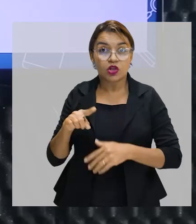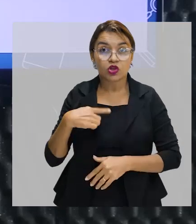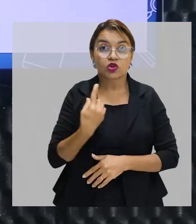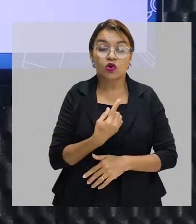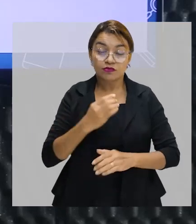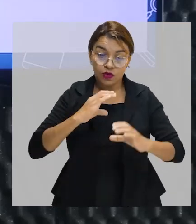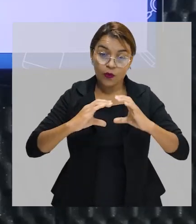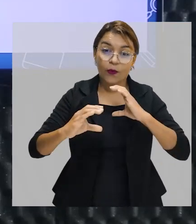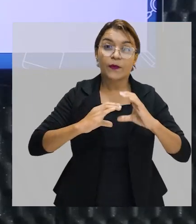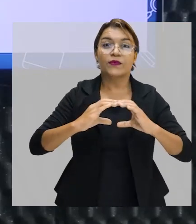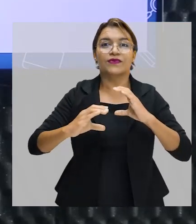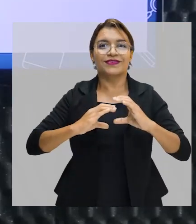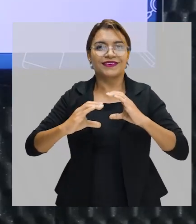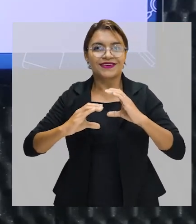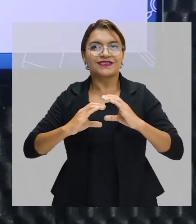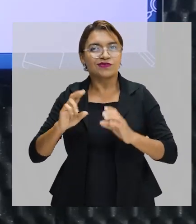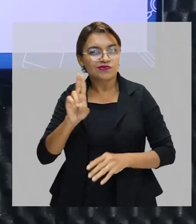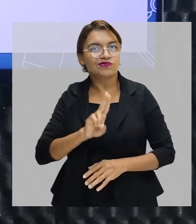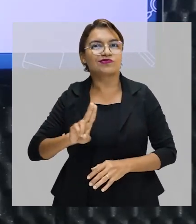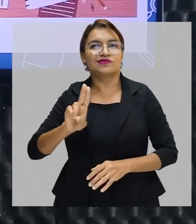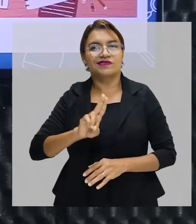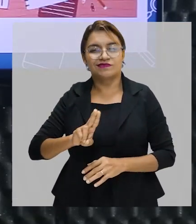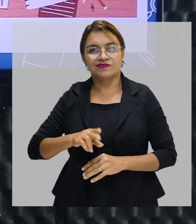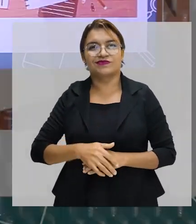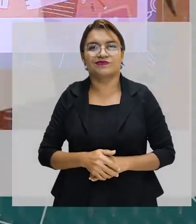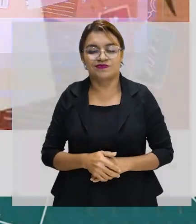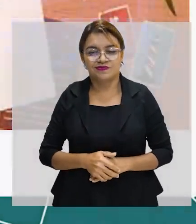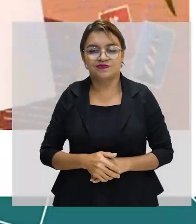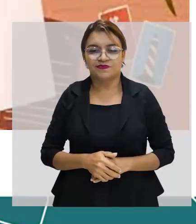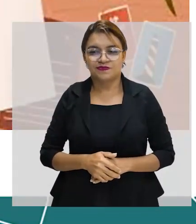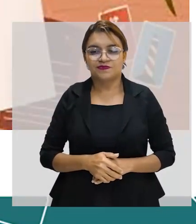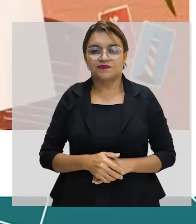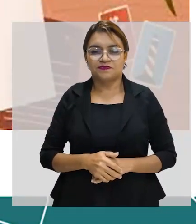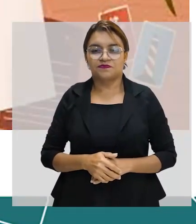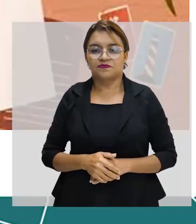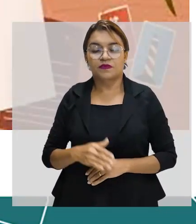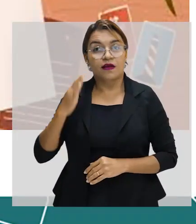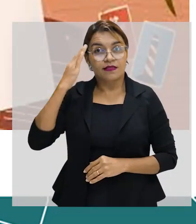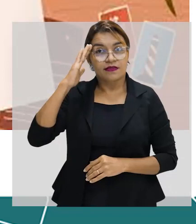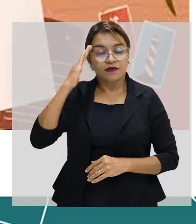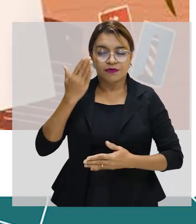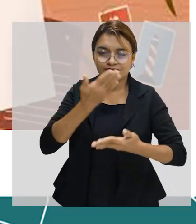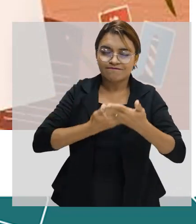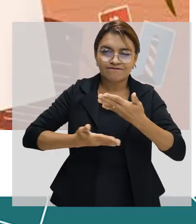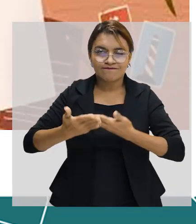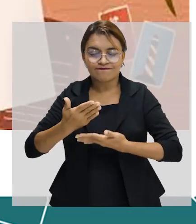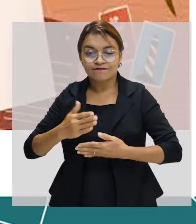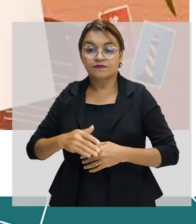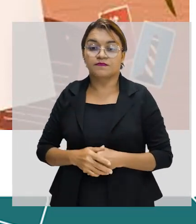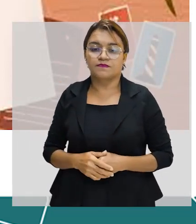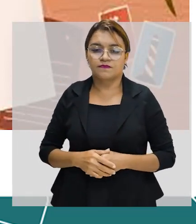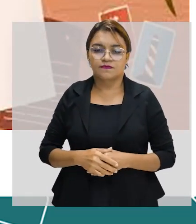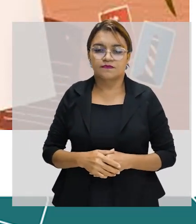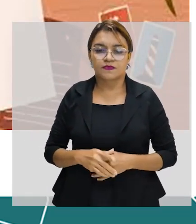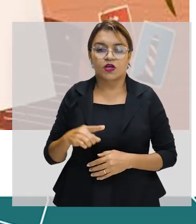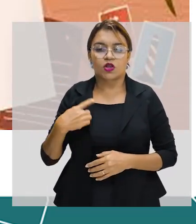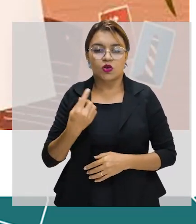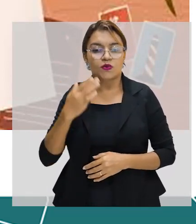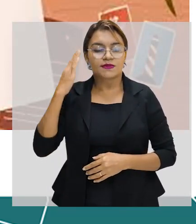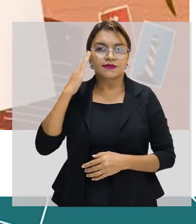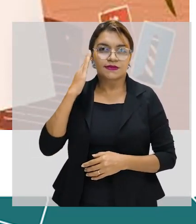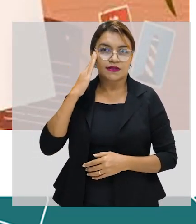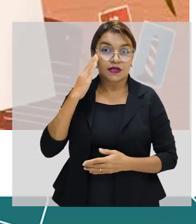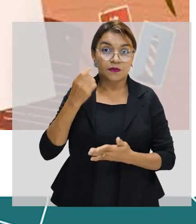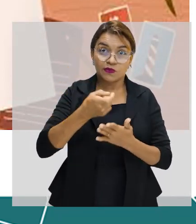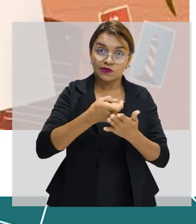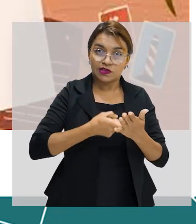a comunicação nesse processo, tá? De entendimento que nós buscamos entre as pessoas. Então, geralmente, nós entendemos o